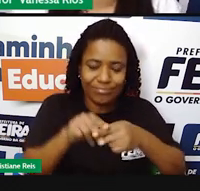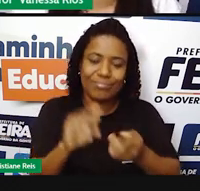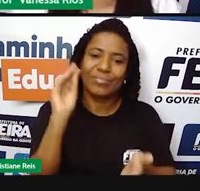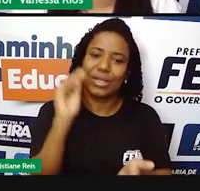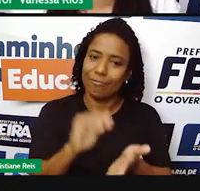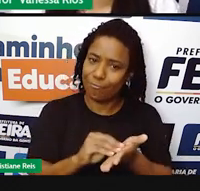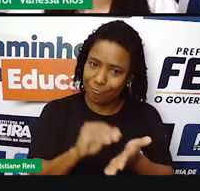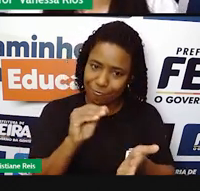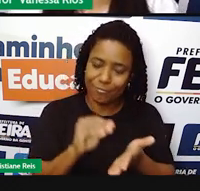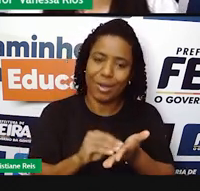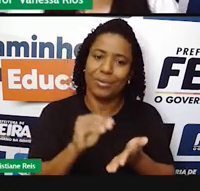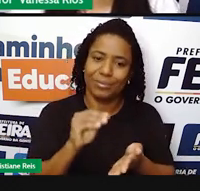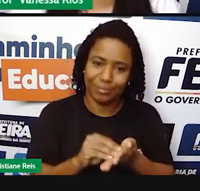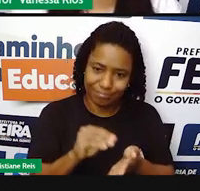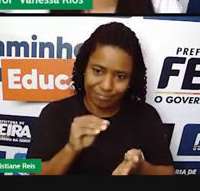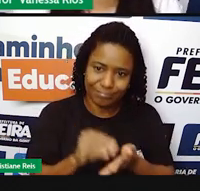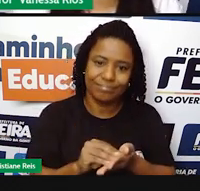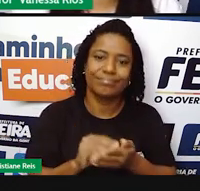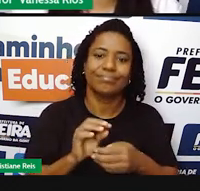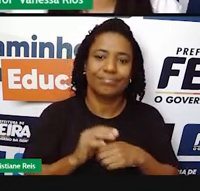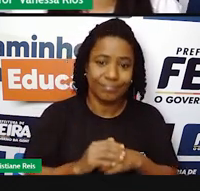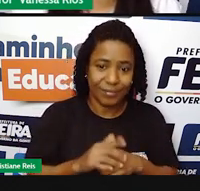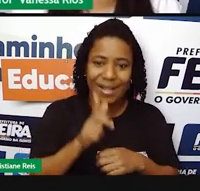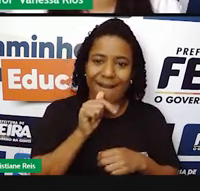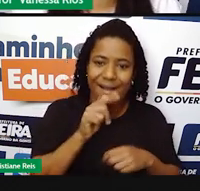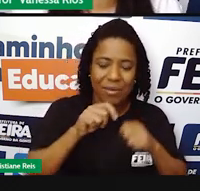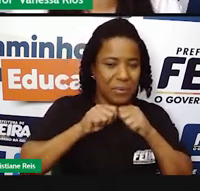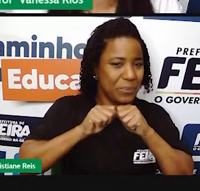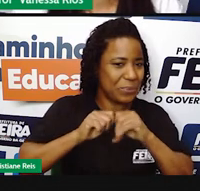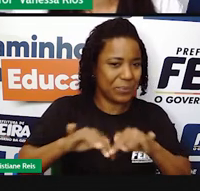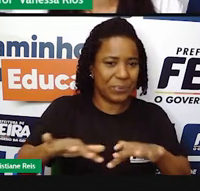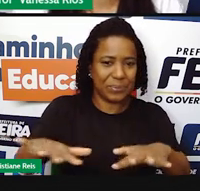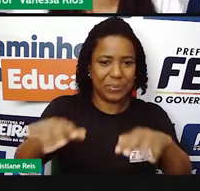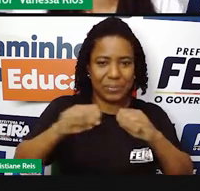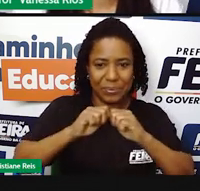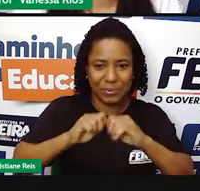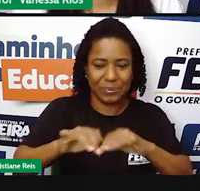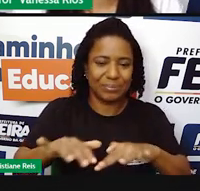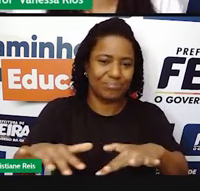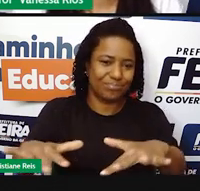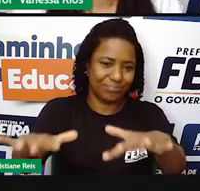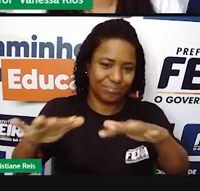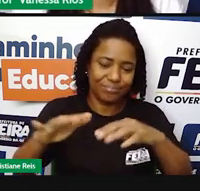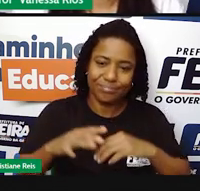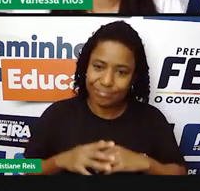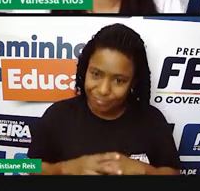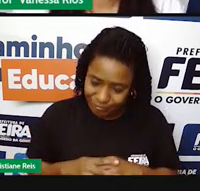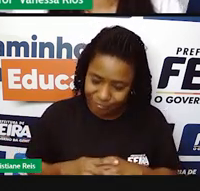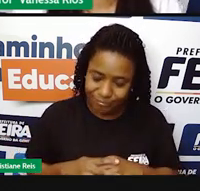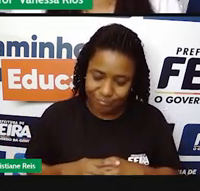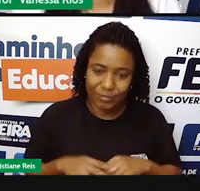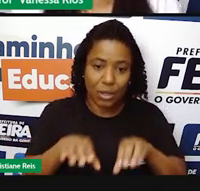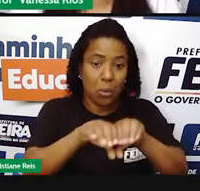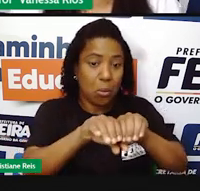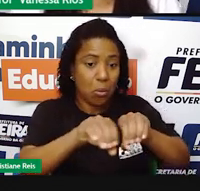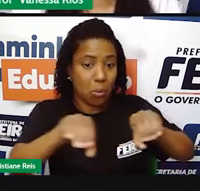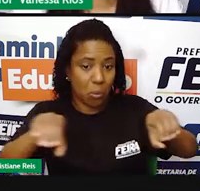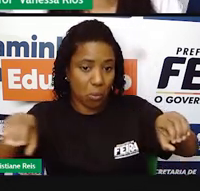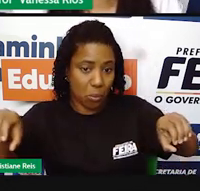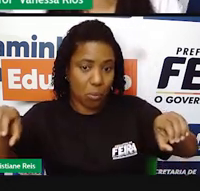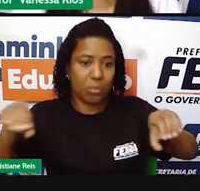também, da forma como essa água ela é espalhada, ela é levada até cada lugar dentro das cidades. Então,